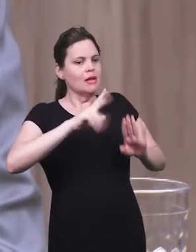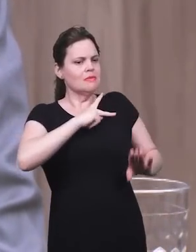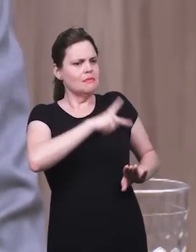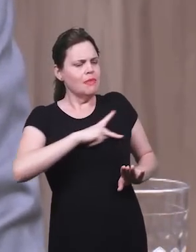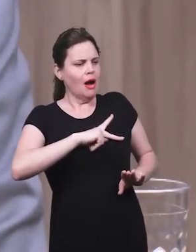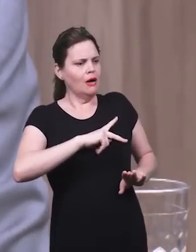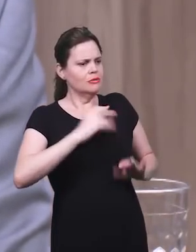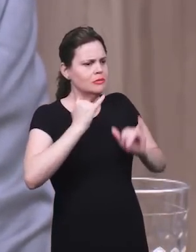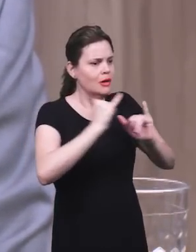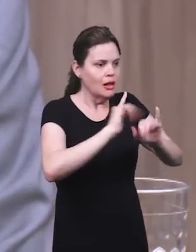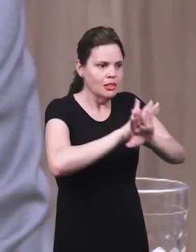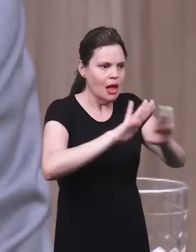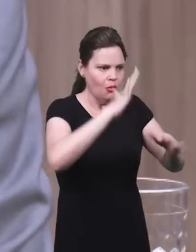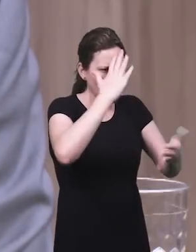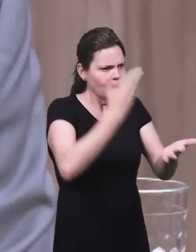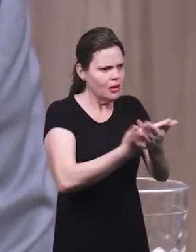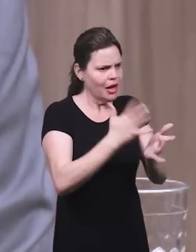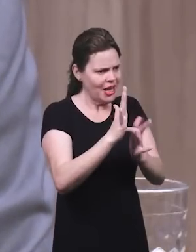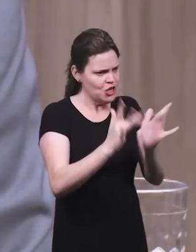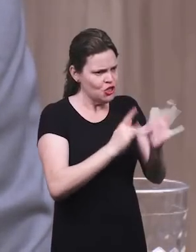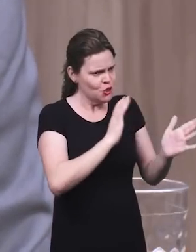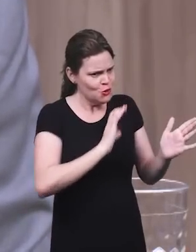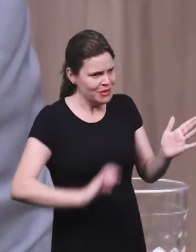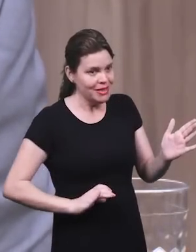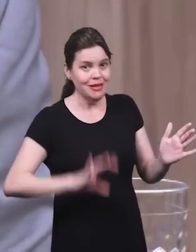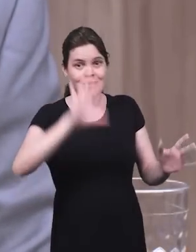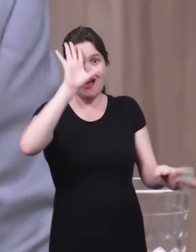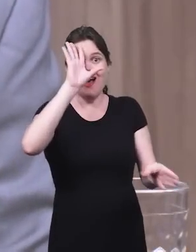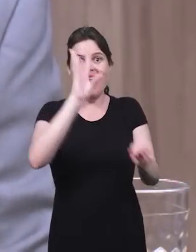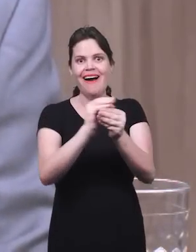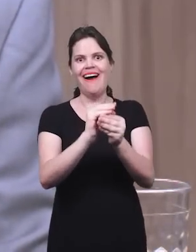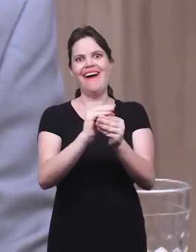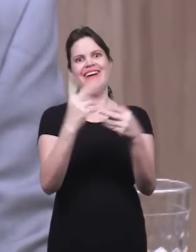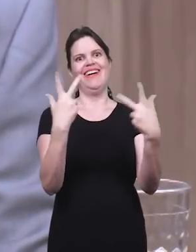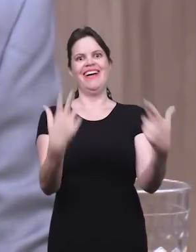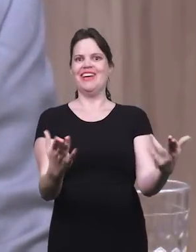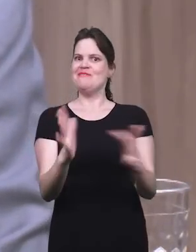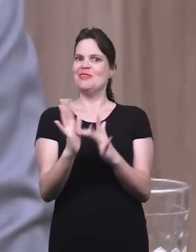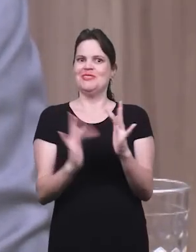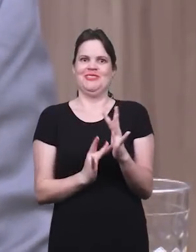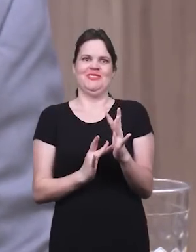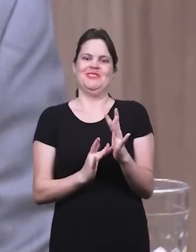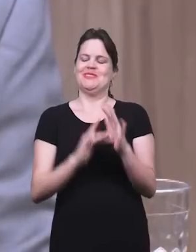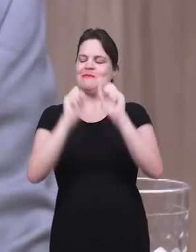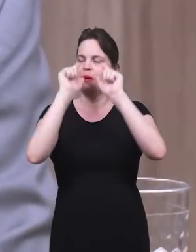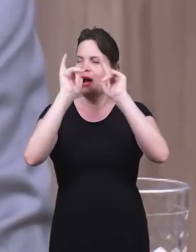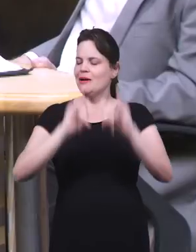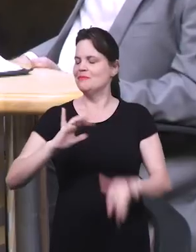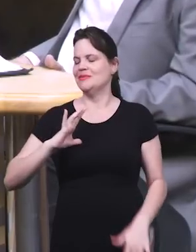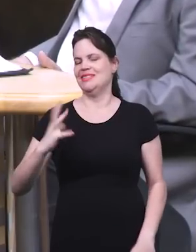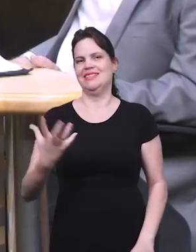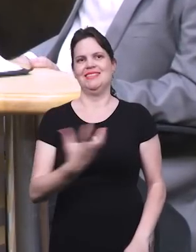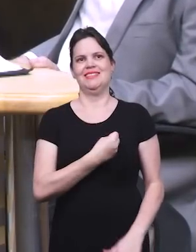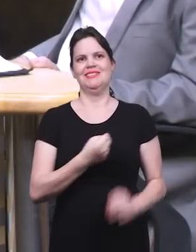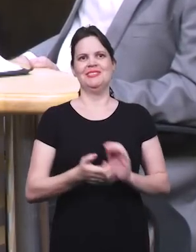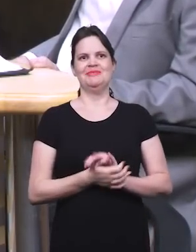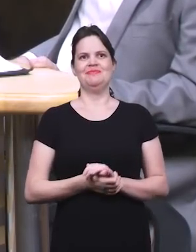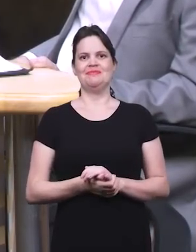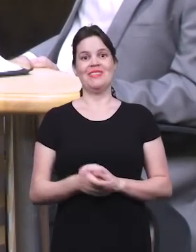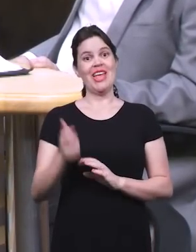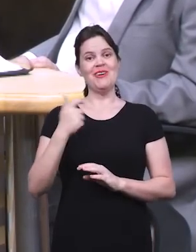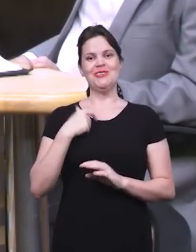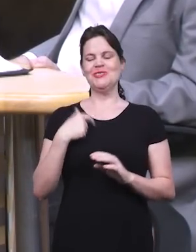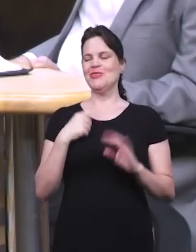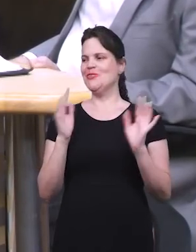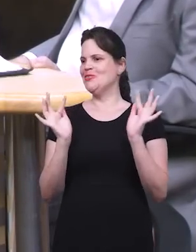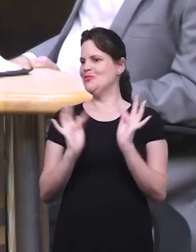especial e maravilhosa. Mas eu vou deixar o Wallace falar. Fala um pouco, Wallace, porque é maravilhoso falar dessa bênção. Não, eu tô aqui alegre, né?